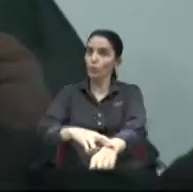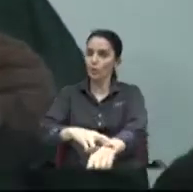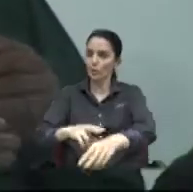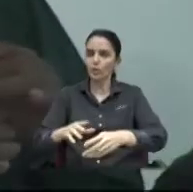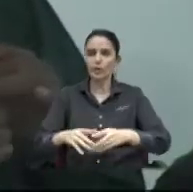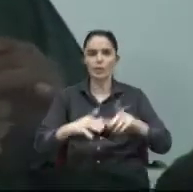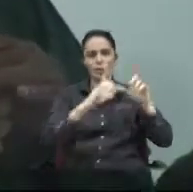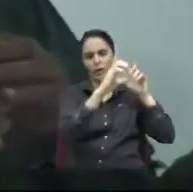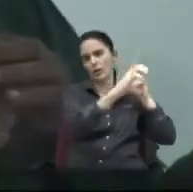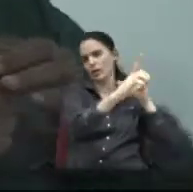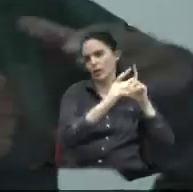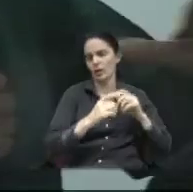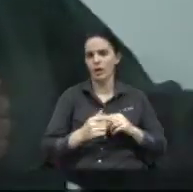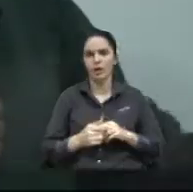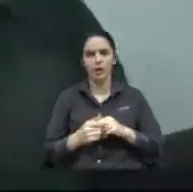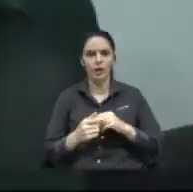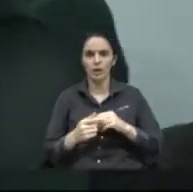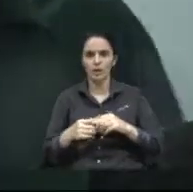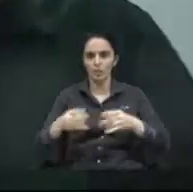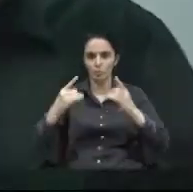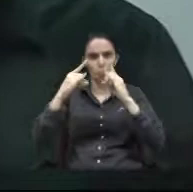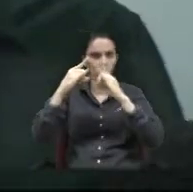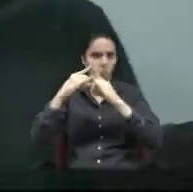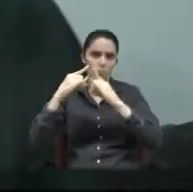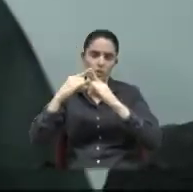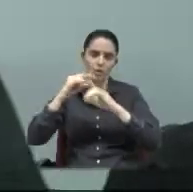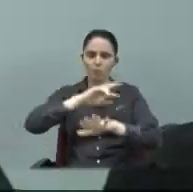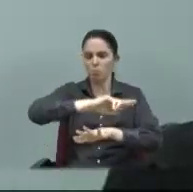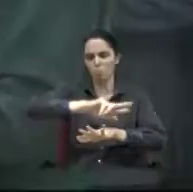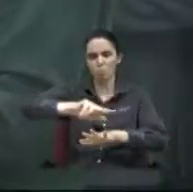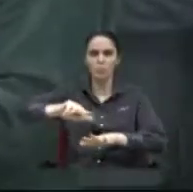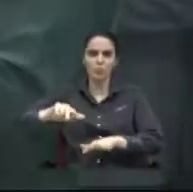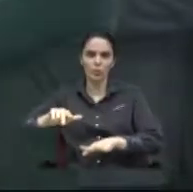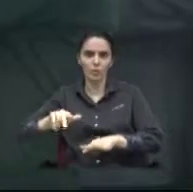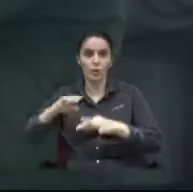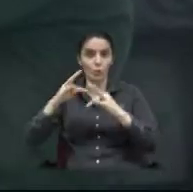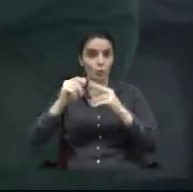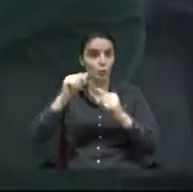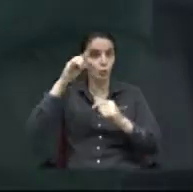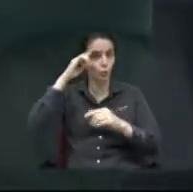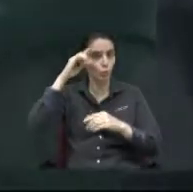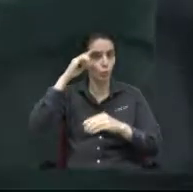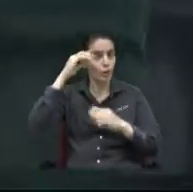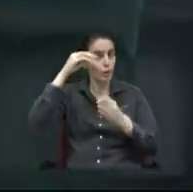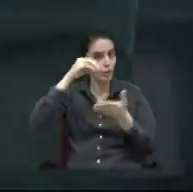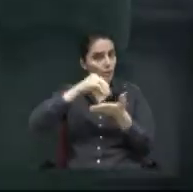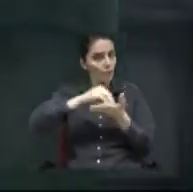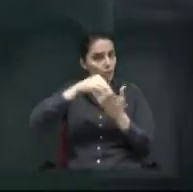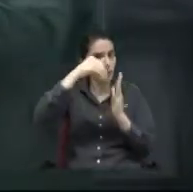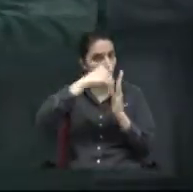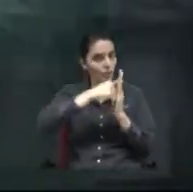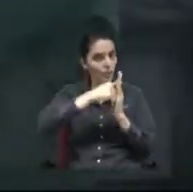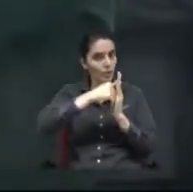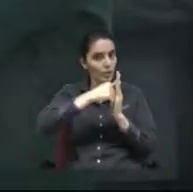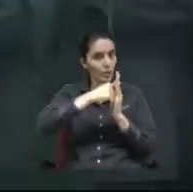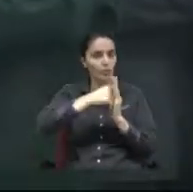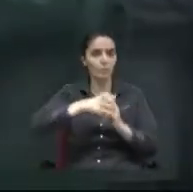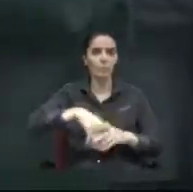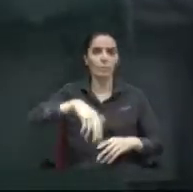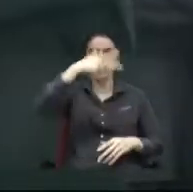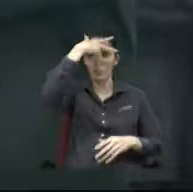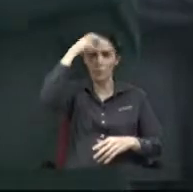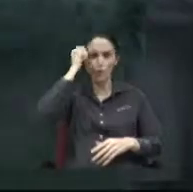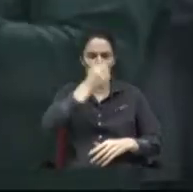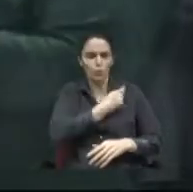com cessão de bens, barraca, etc. Então, todos os dias que são inseridos no calendário, o poder público passa a olhar aquilo